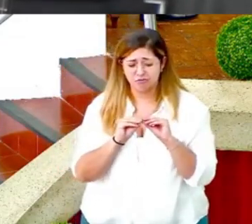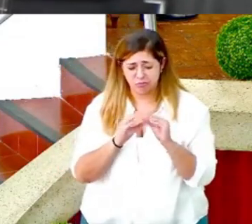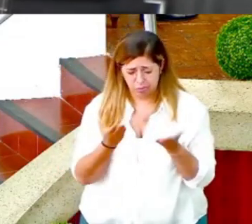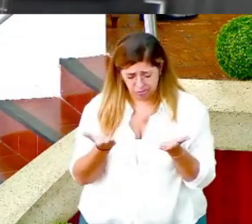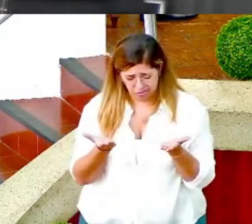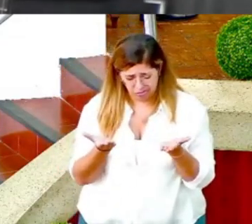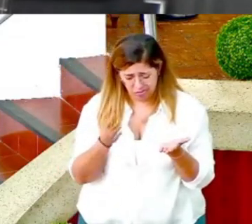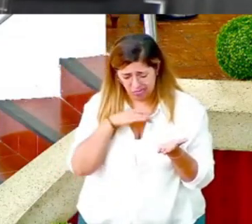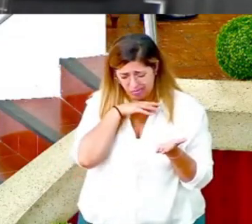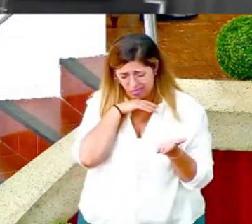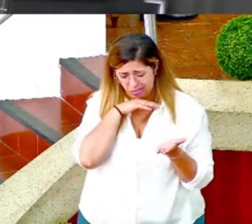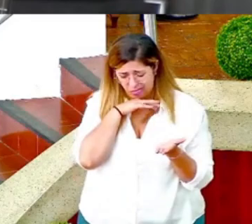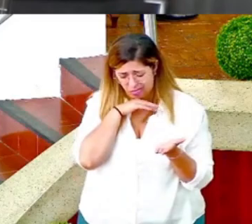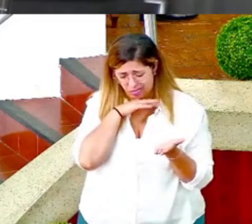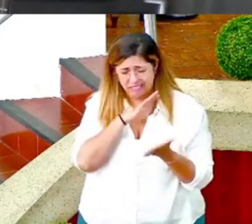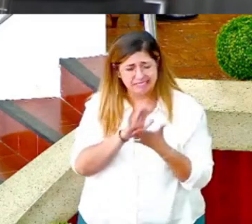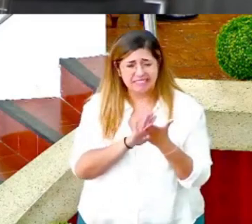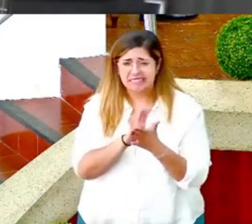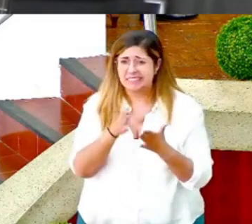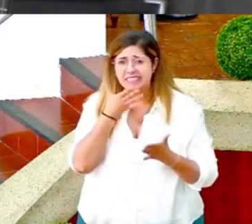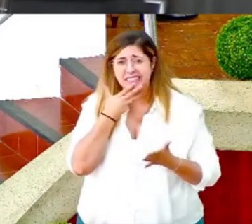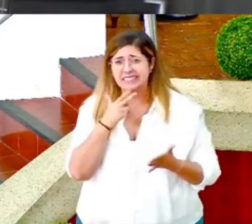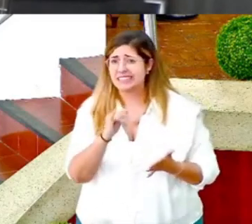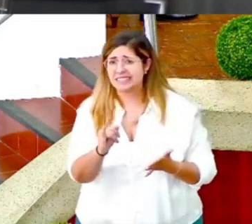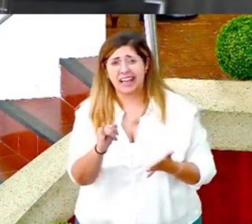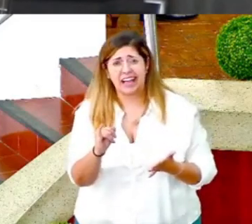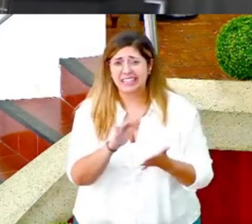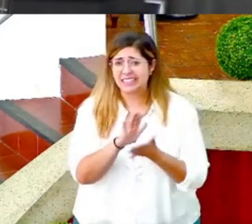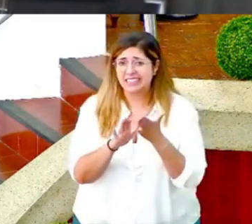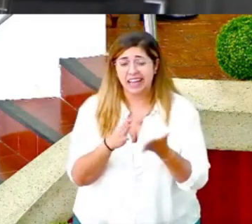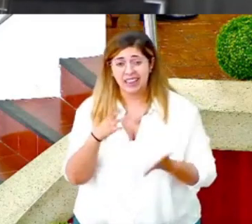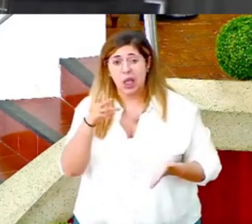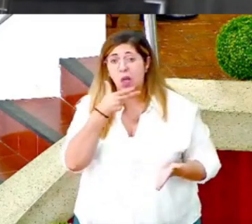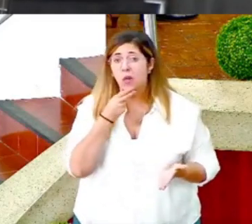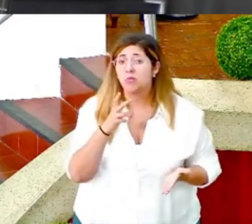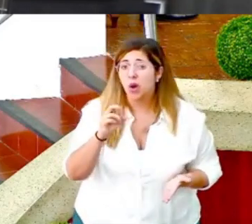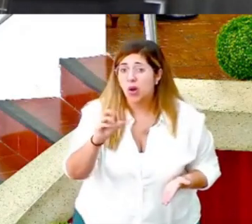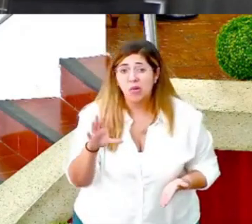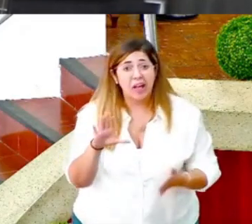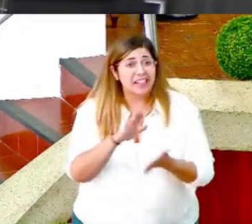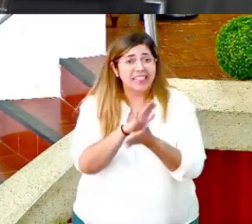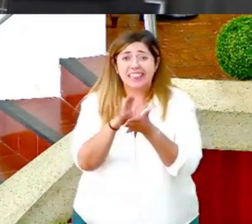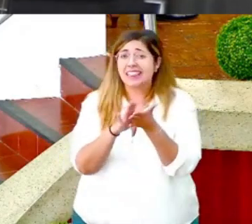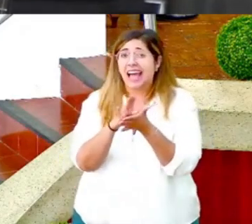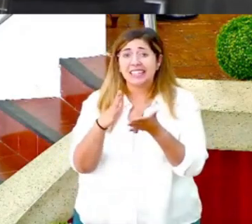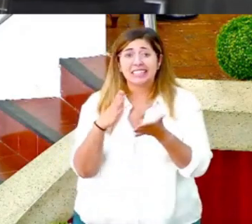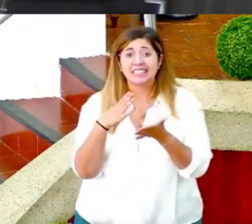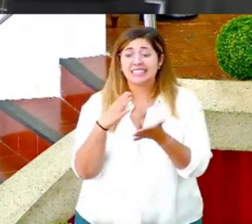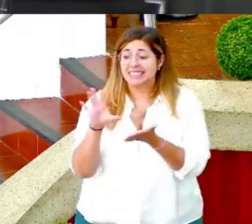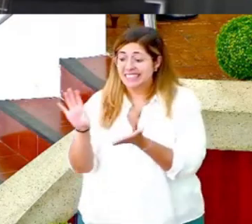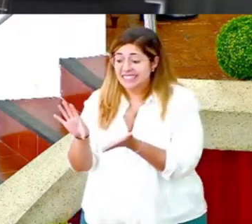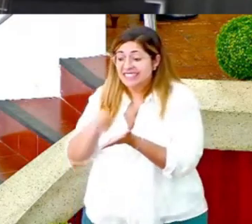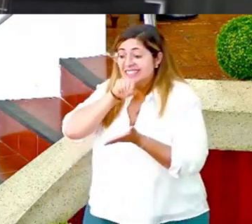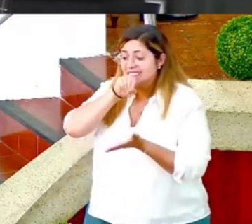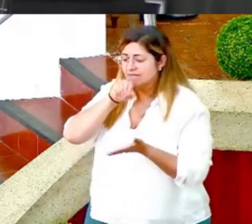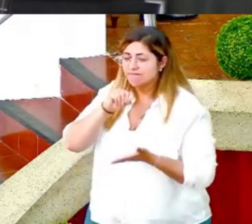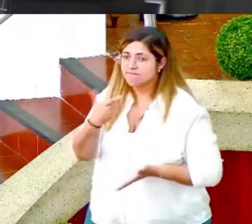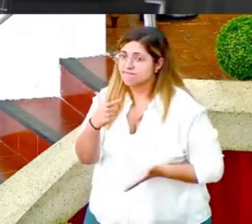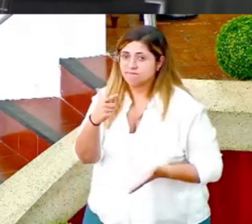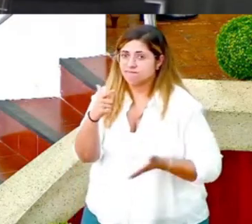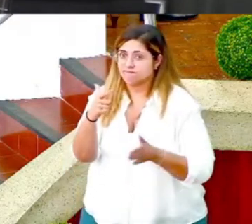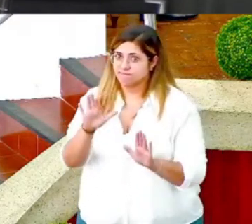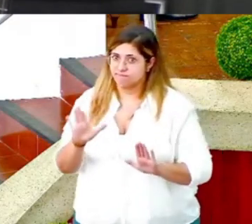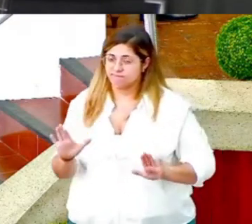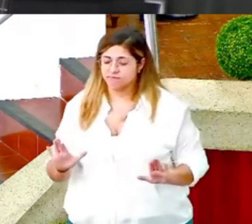tinha nada nos seus pais, nem no seu pai, nem no seu avô, para inspirá-lo. Herdou dos